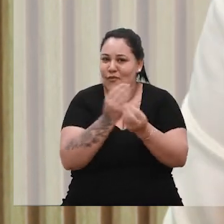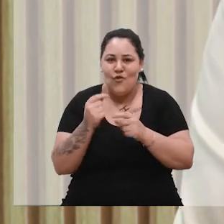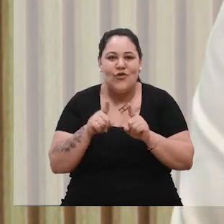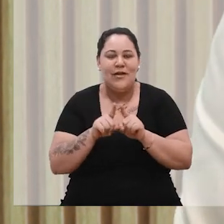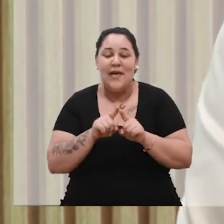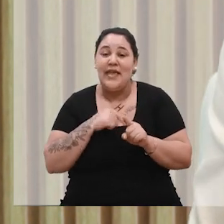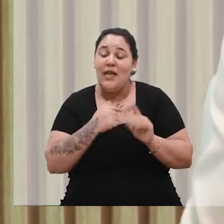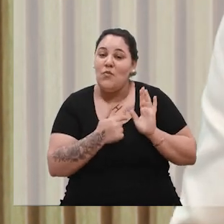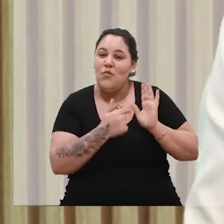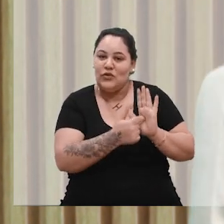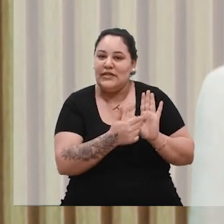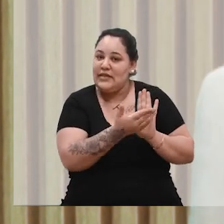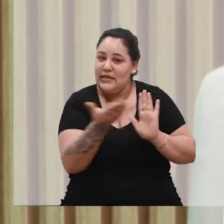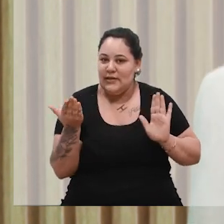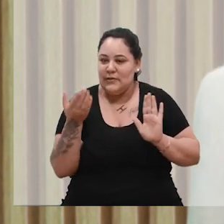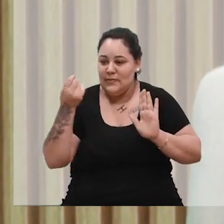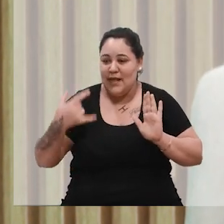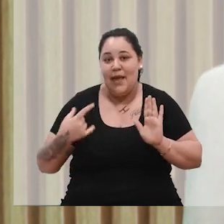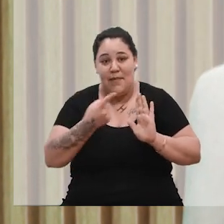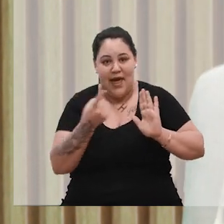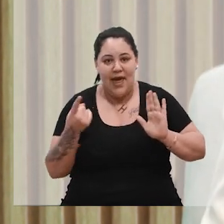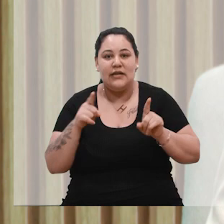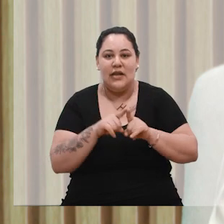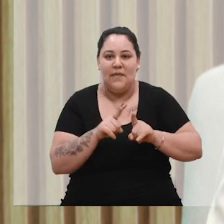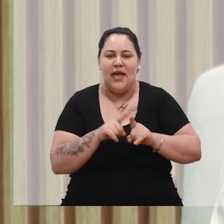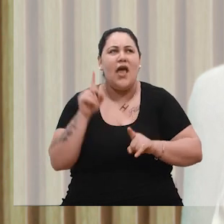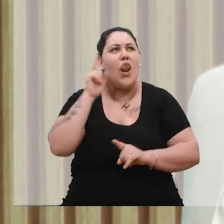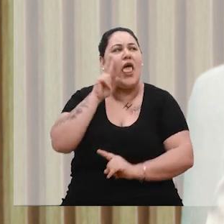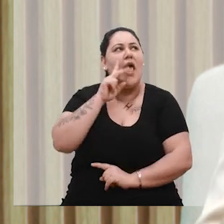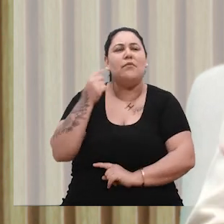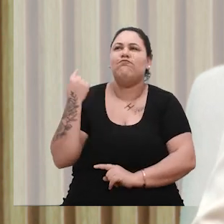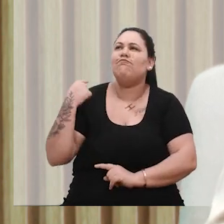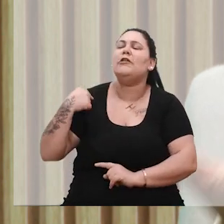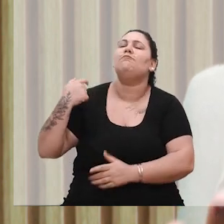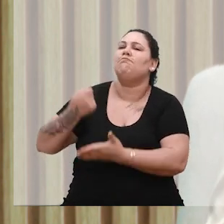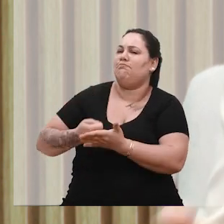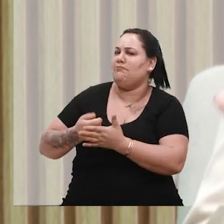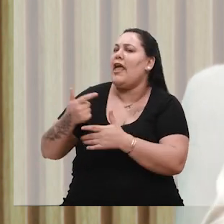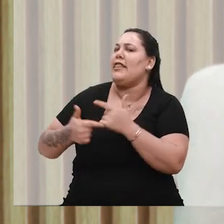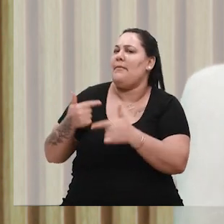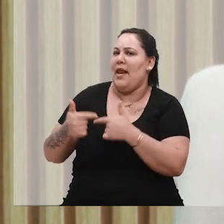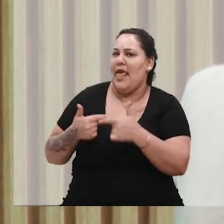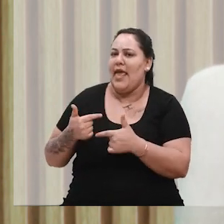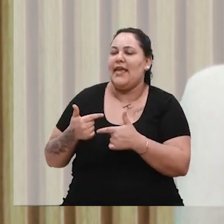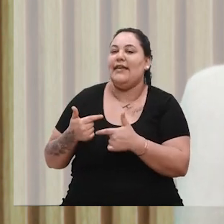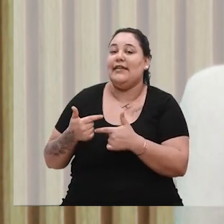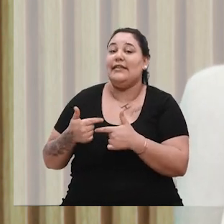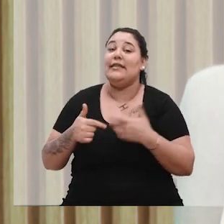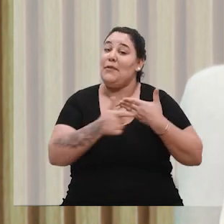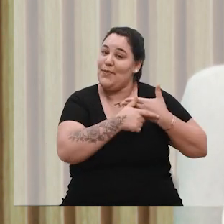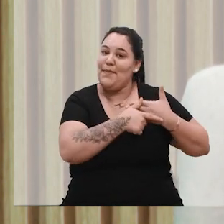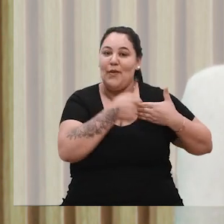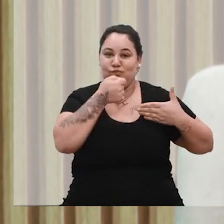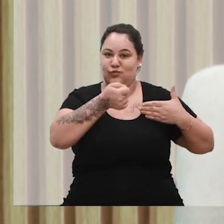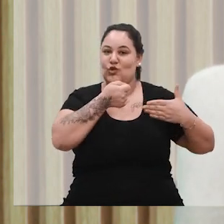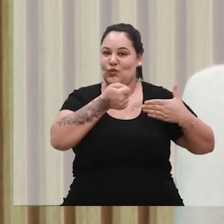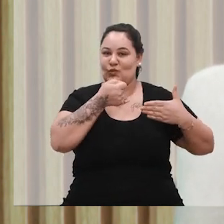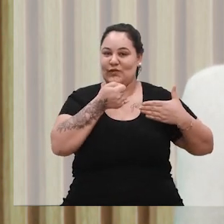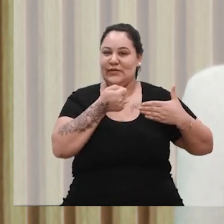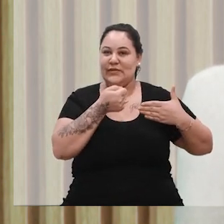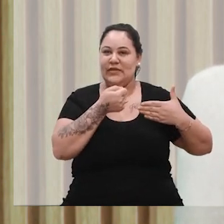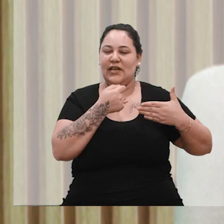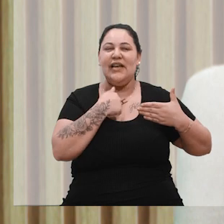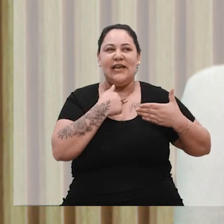e eu trouxe para elas também essa questão. Assim, eu me lembro de muito tempo trabalhando, né, na TV como jornalista. E como